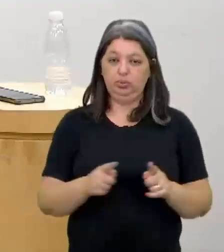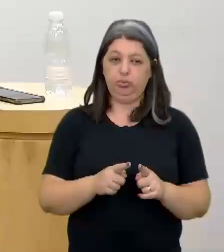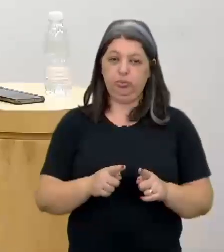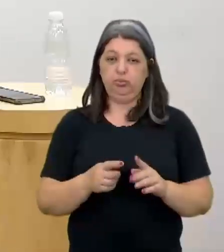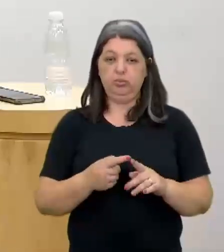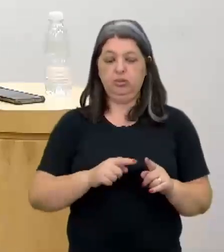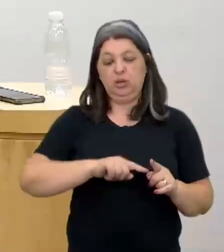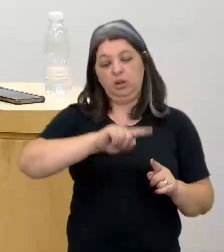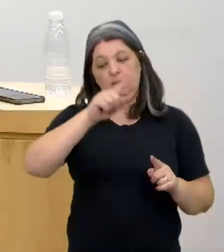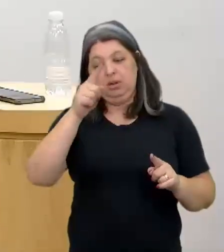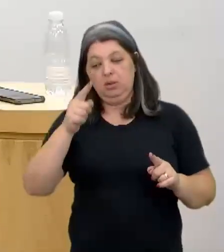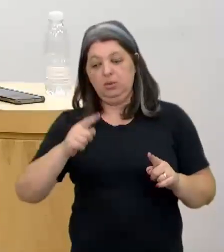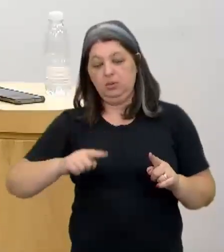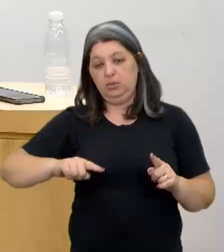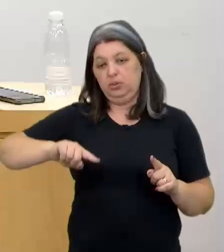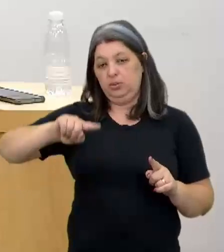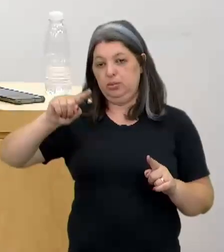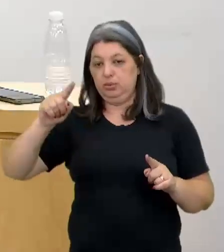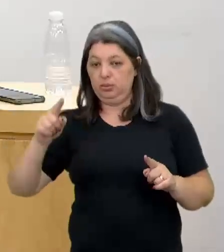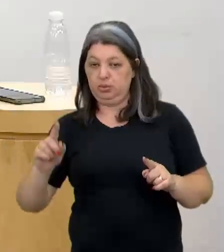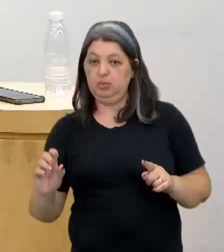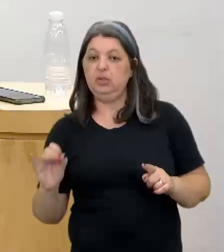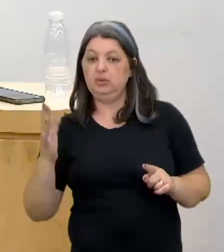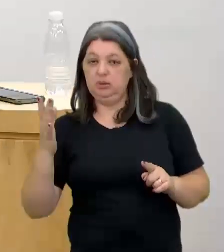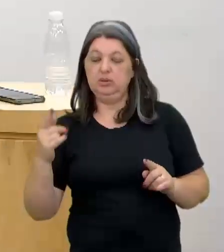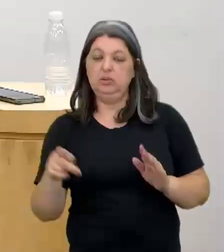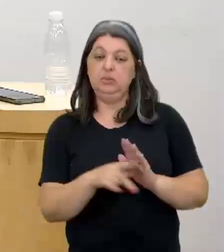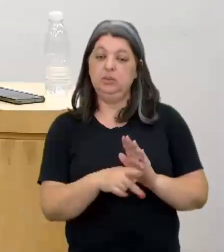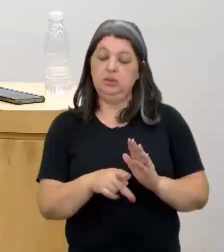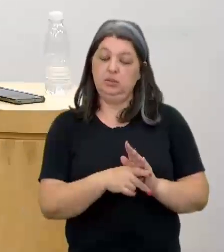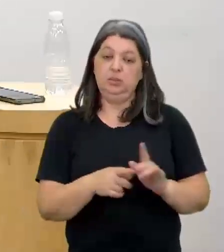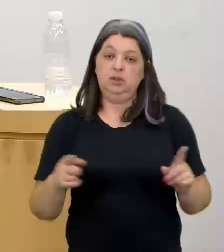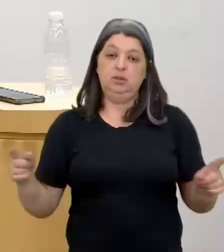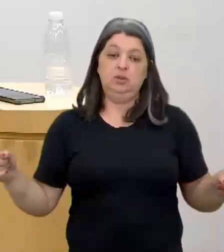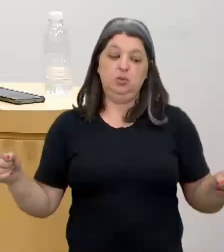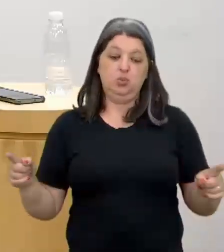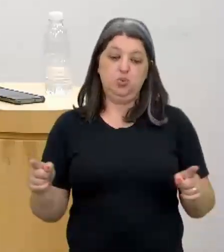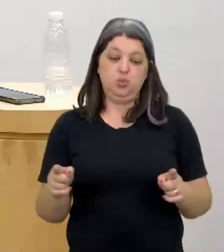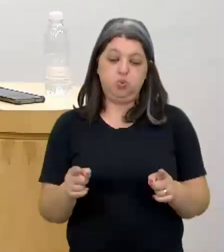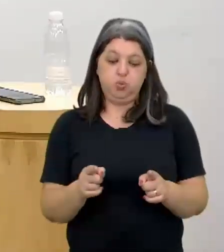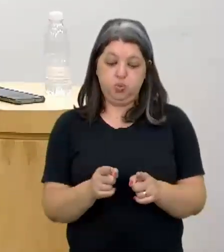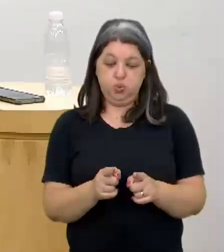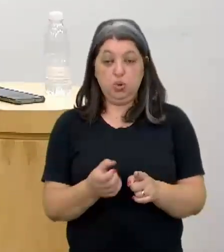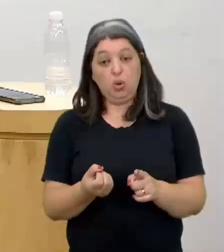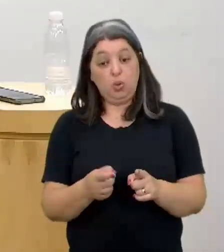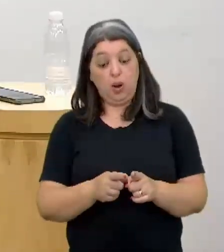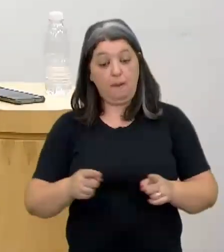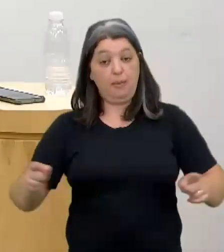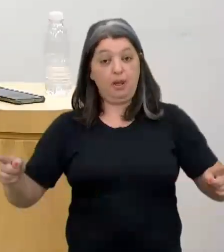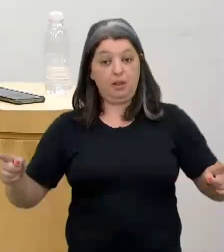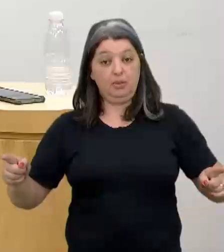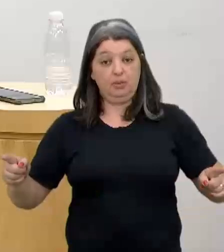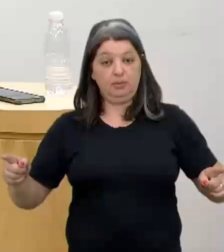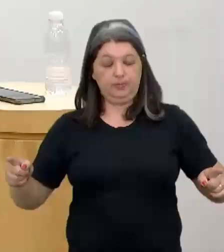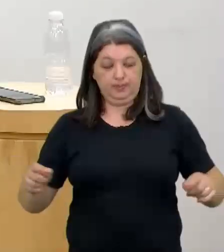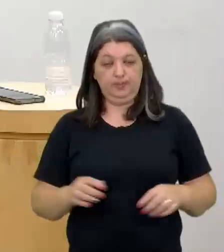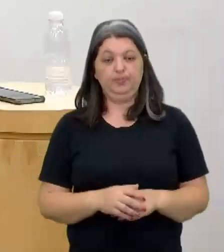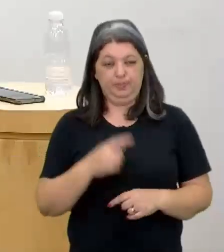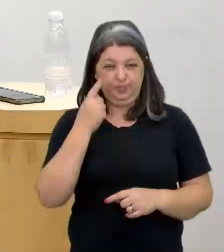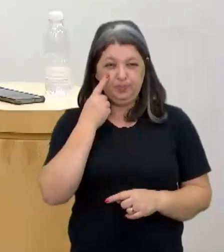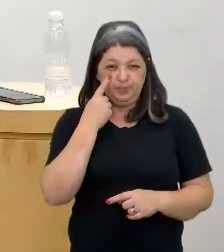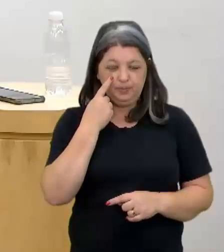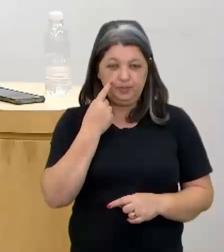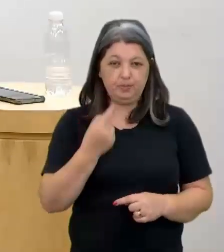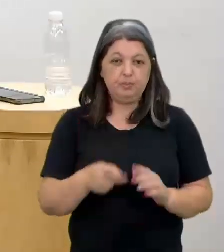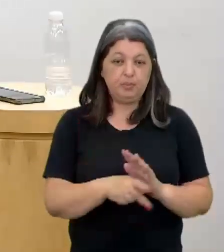que demorava um certo período para acontecer, então a gente está mexendo no período, ela vai ficar reduzida ou vai ficar ampliada. Então, quero que você observe comigo, tá?